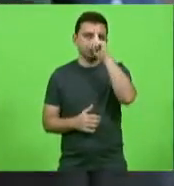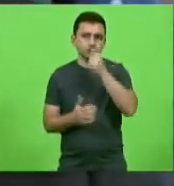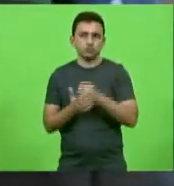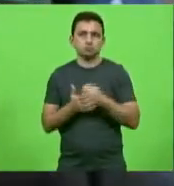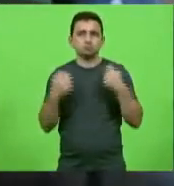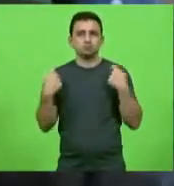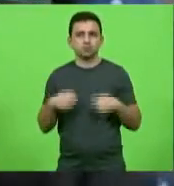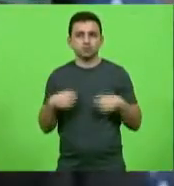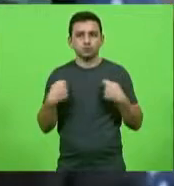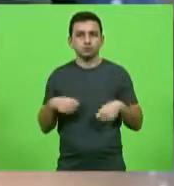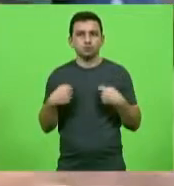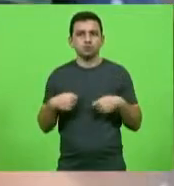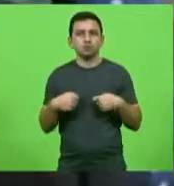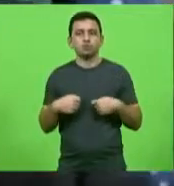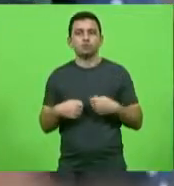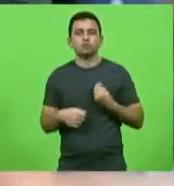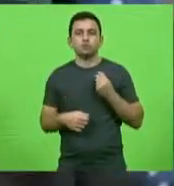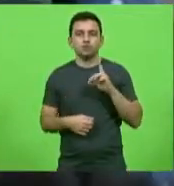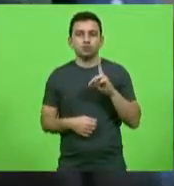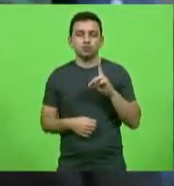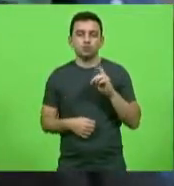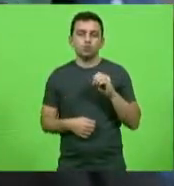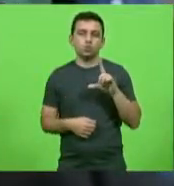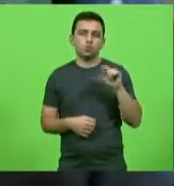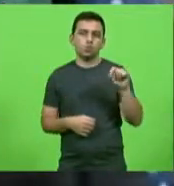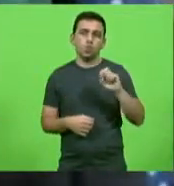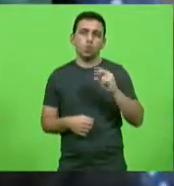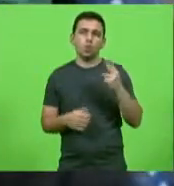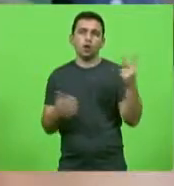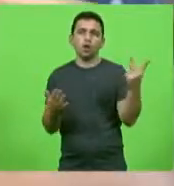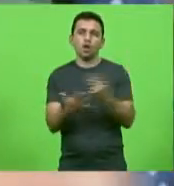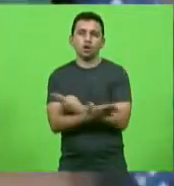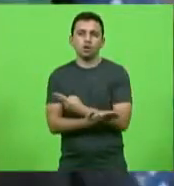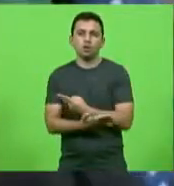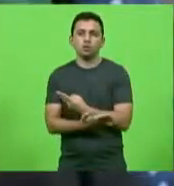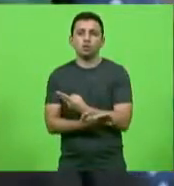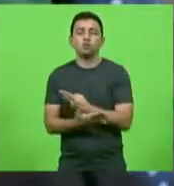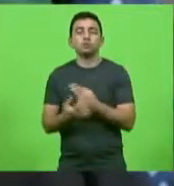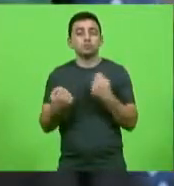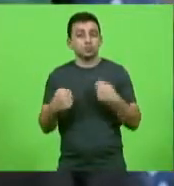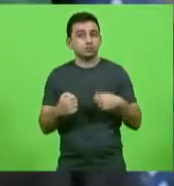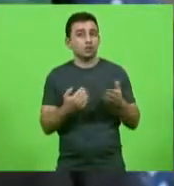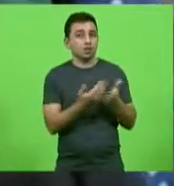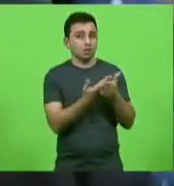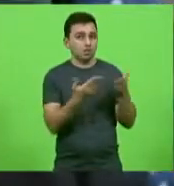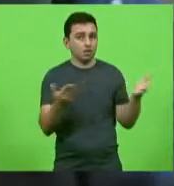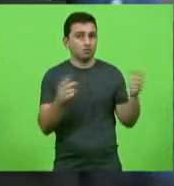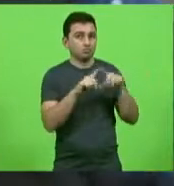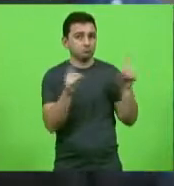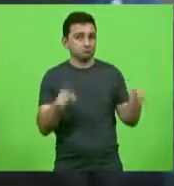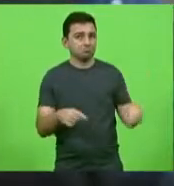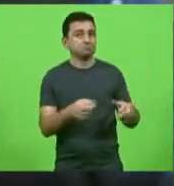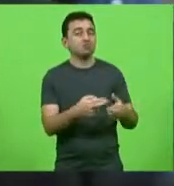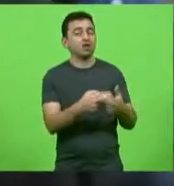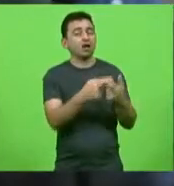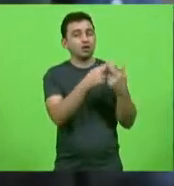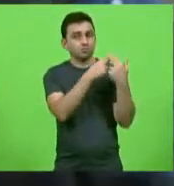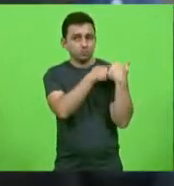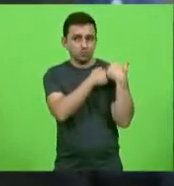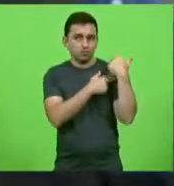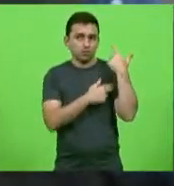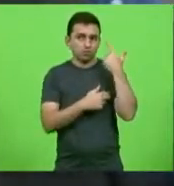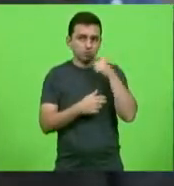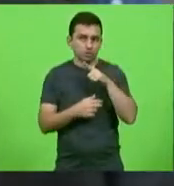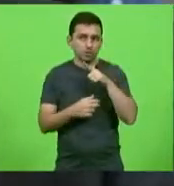a necessidade da presença de dolo ou erro grosseiro para que os agentes públicos sejam responsabilizados